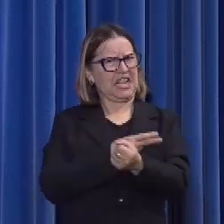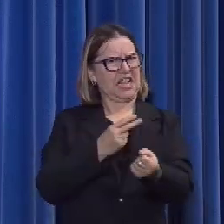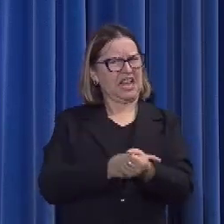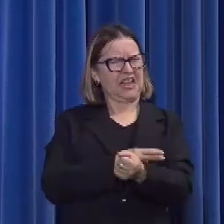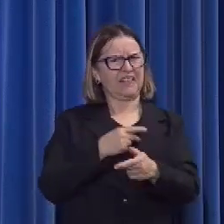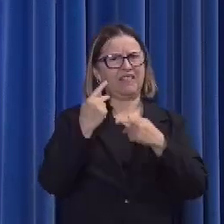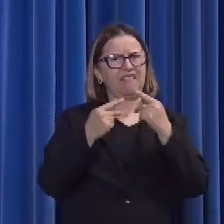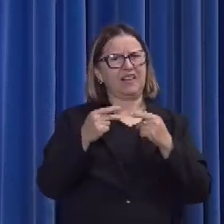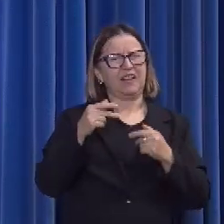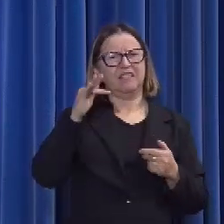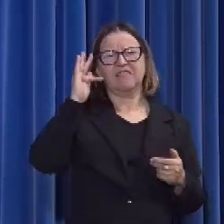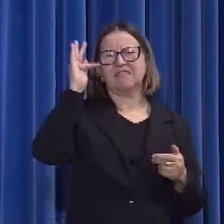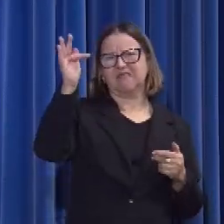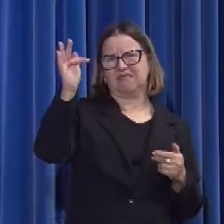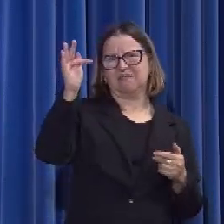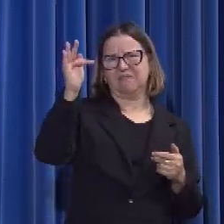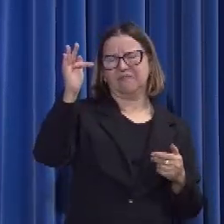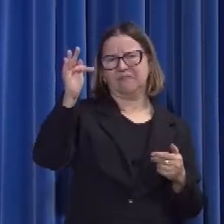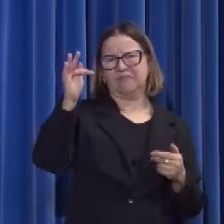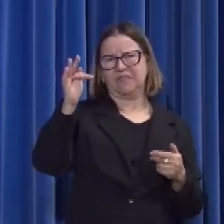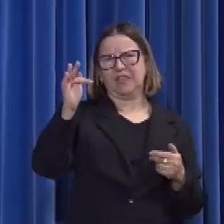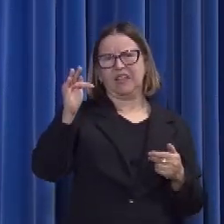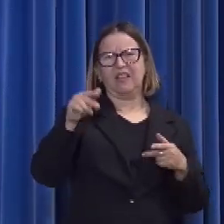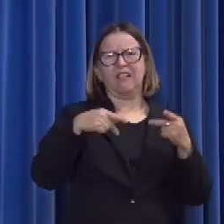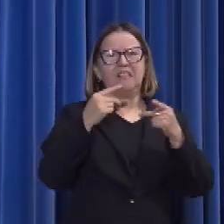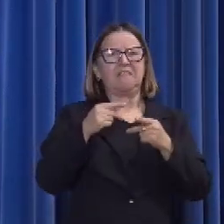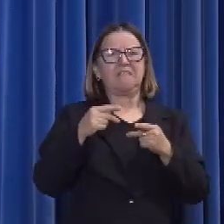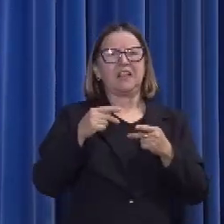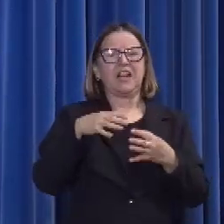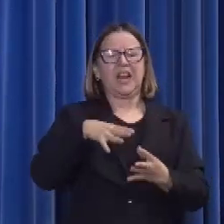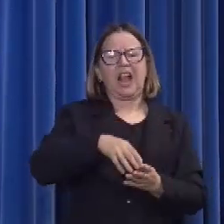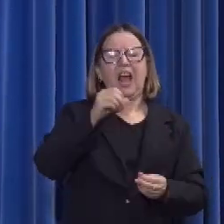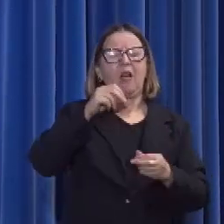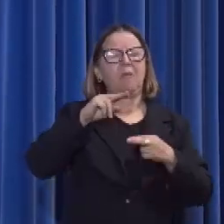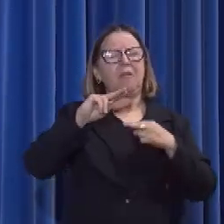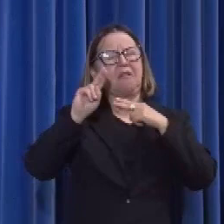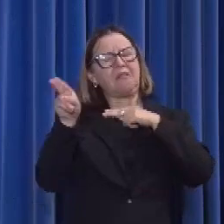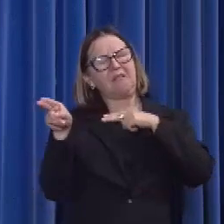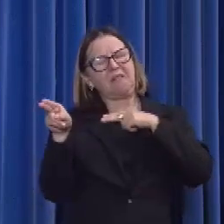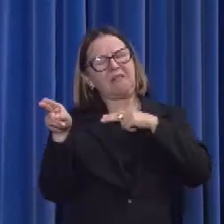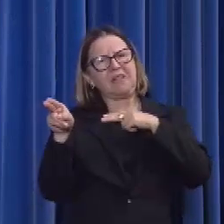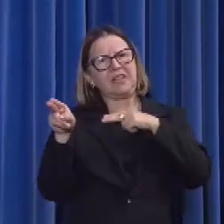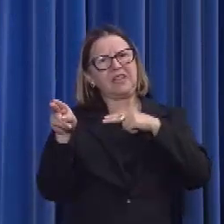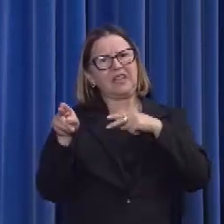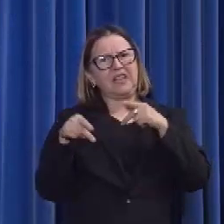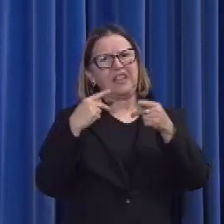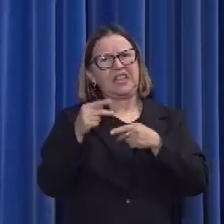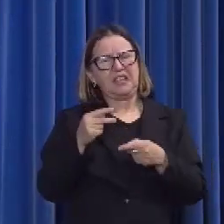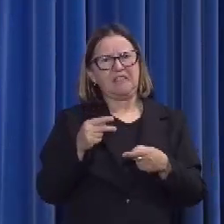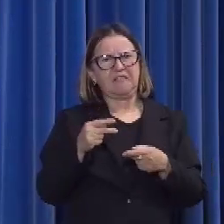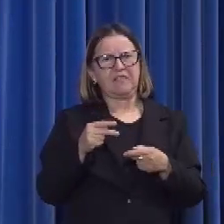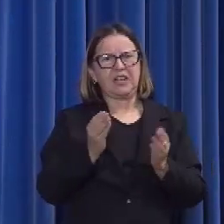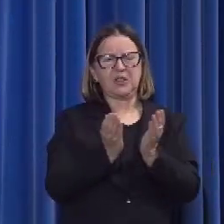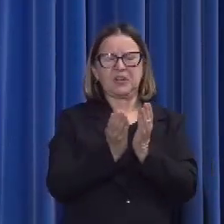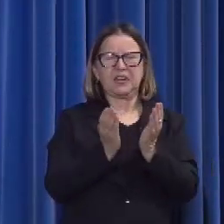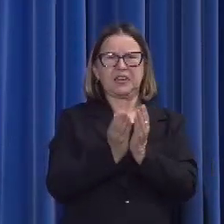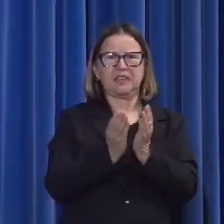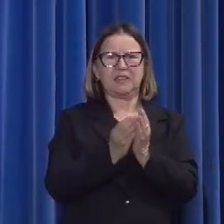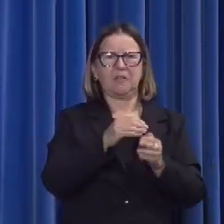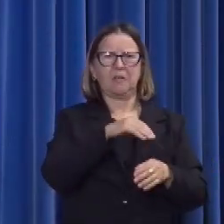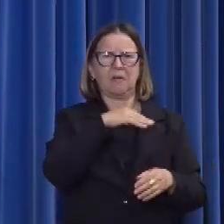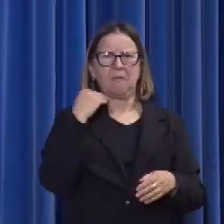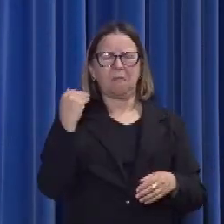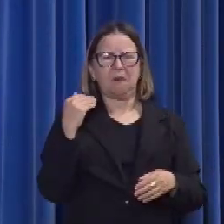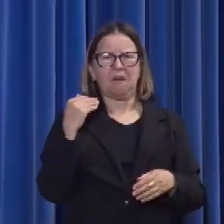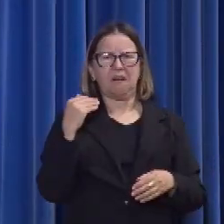significa algo como um sono da alma, e que quando os cristãos morrem, entram num estado de inconsciência,